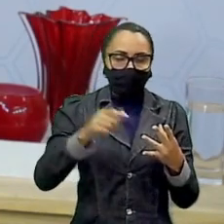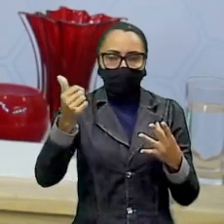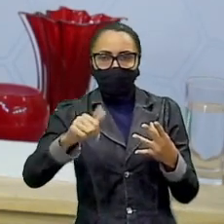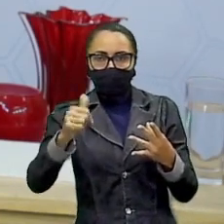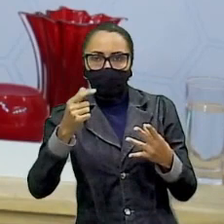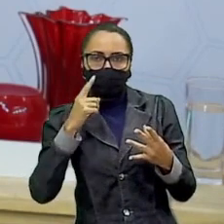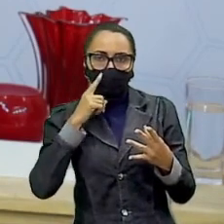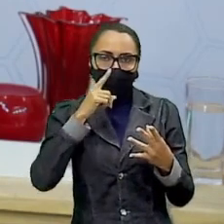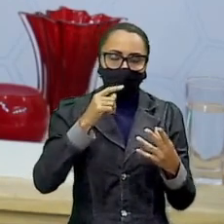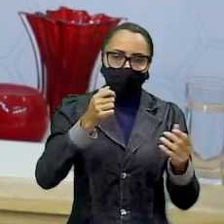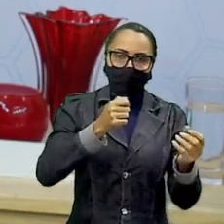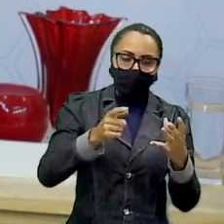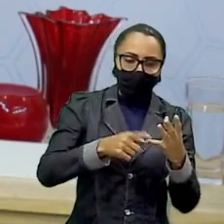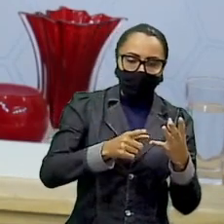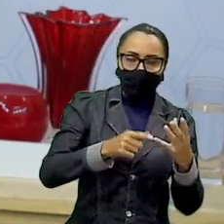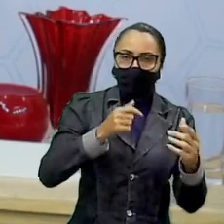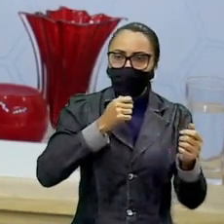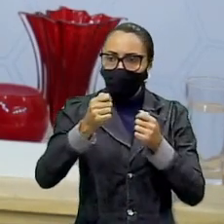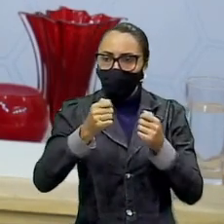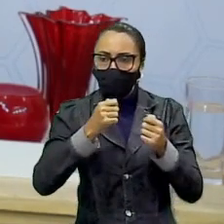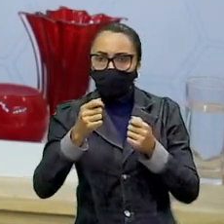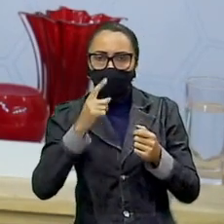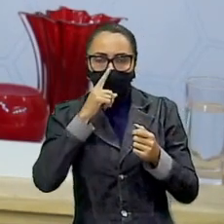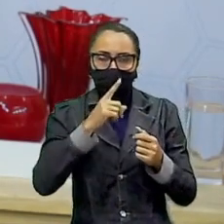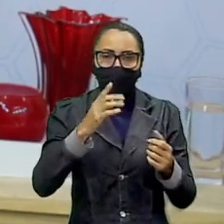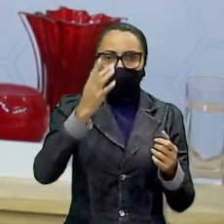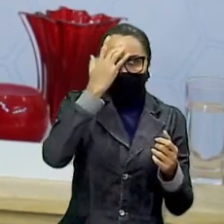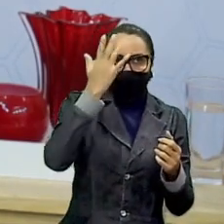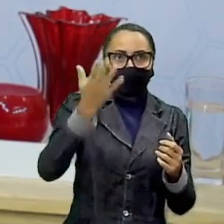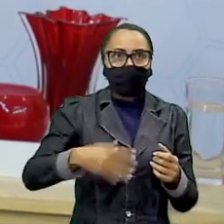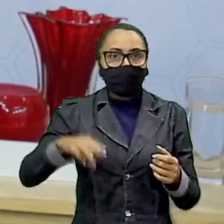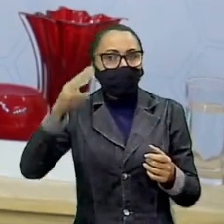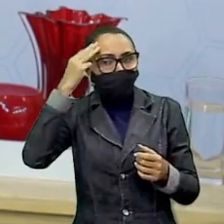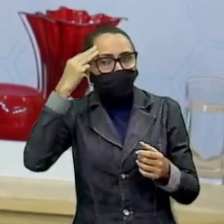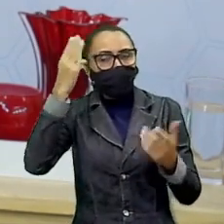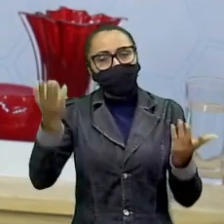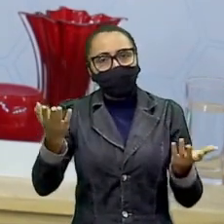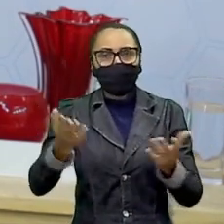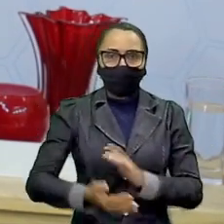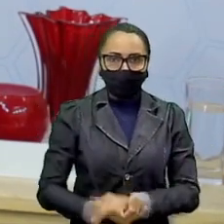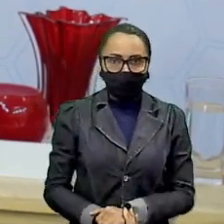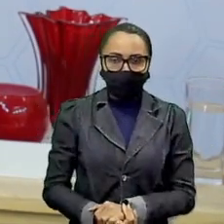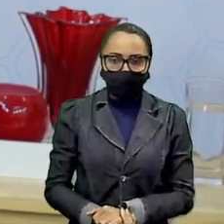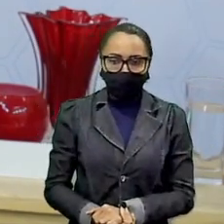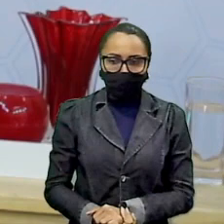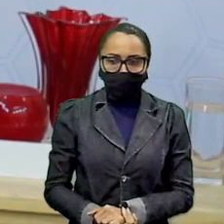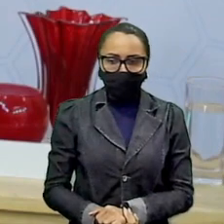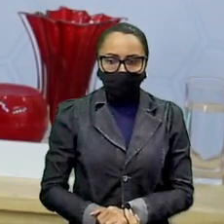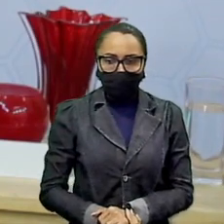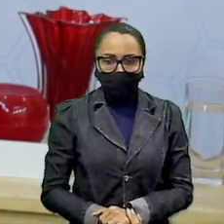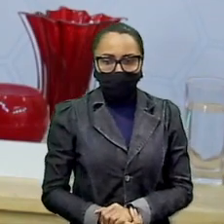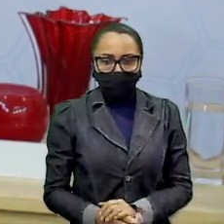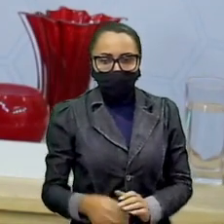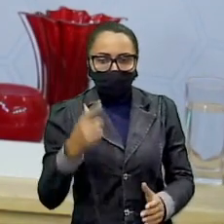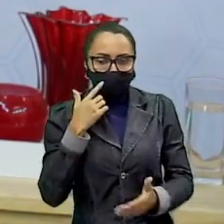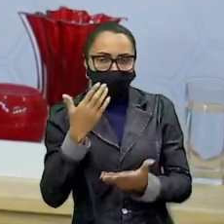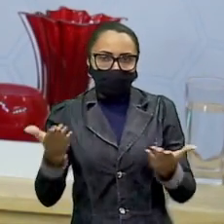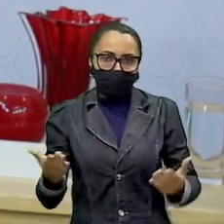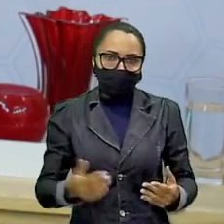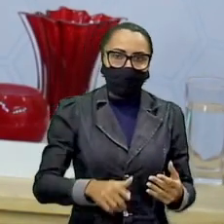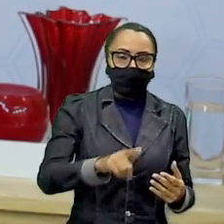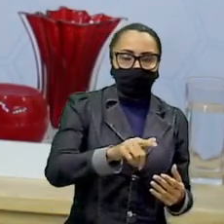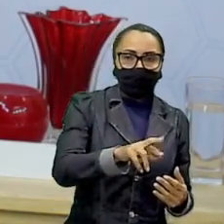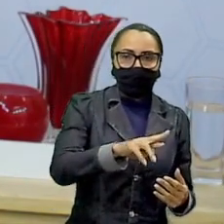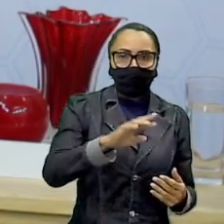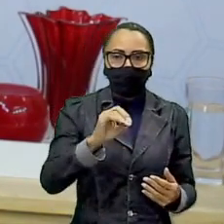riscos e o controle dos riscos, para poder facilitar, né, a memorização. E aí, esse GRO,